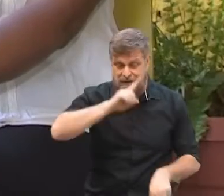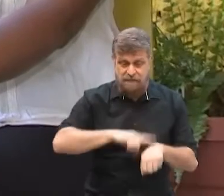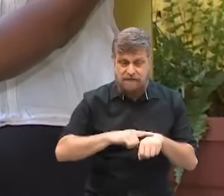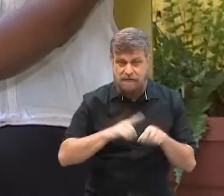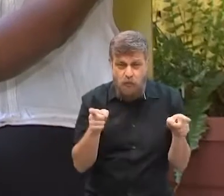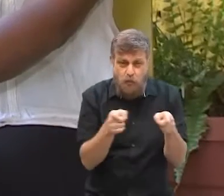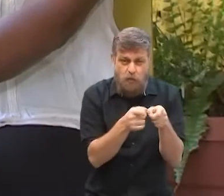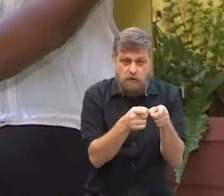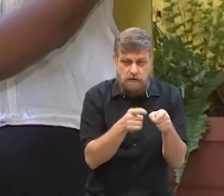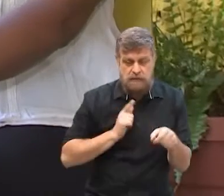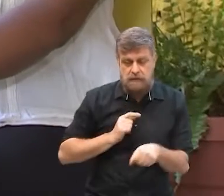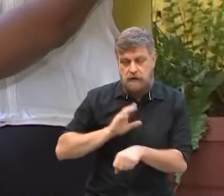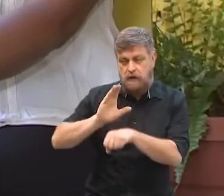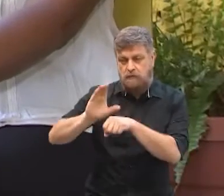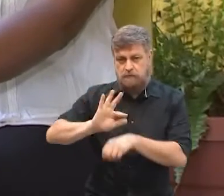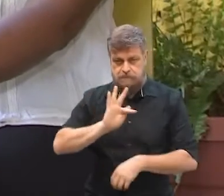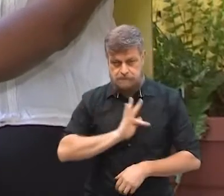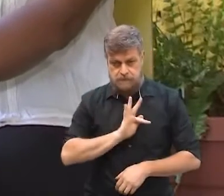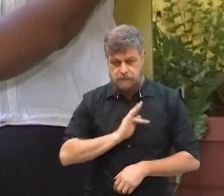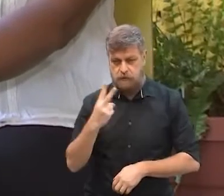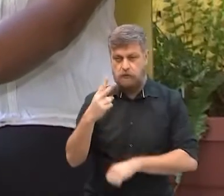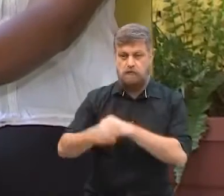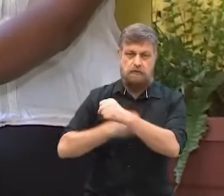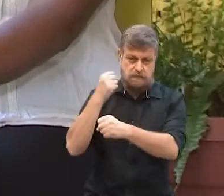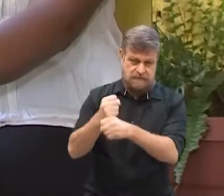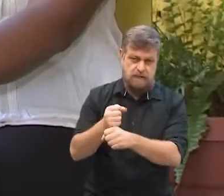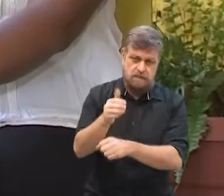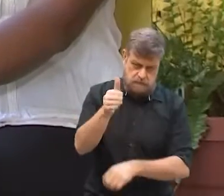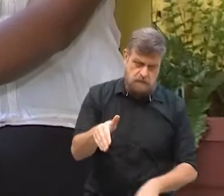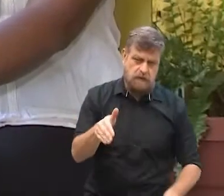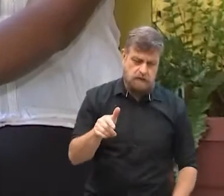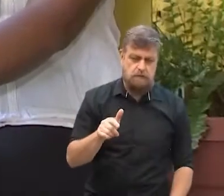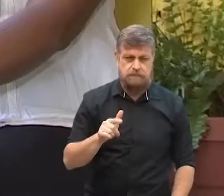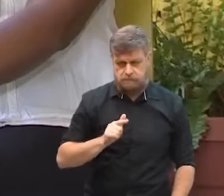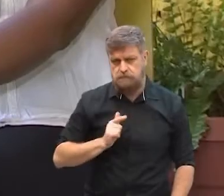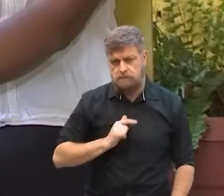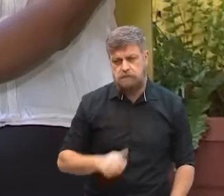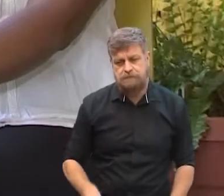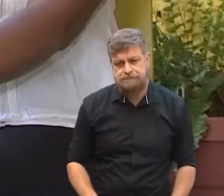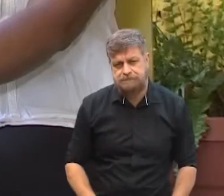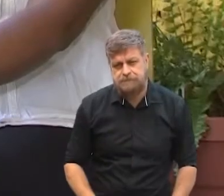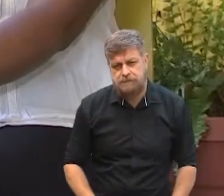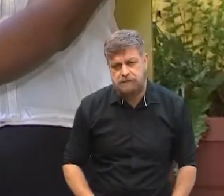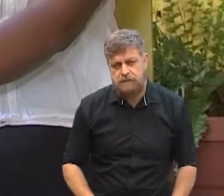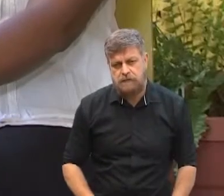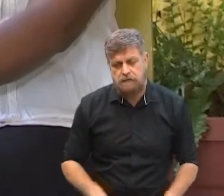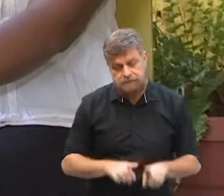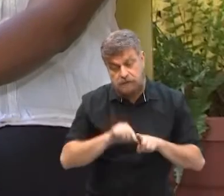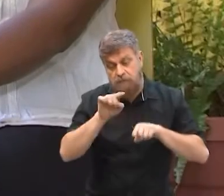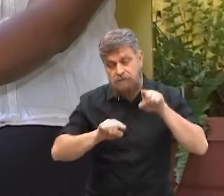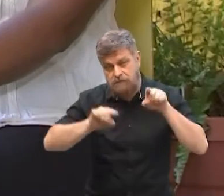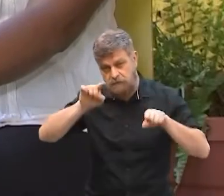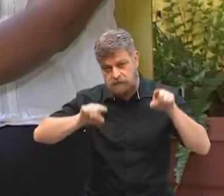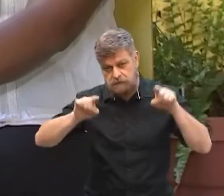curto. E tem cursos técnicos também de 2 anos, 2 anos e meio, né? Aí varia bastante.